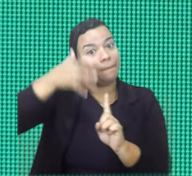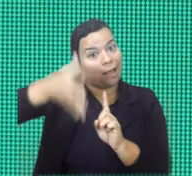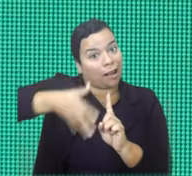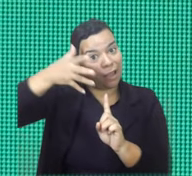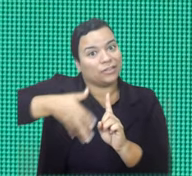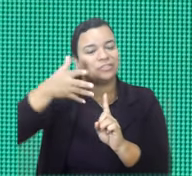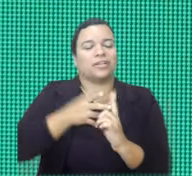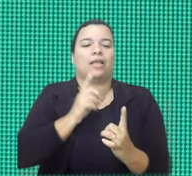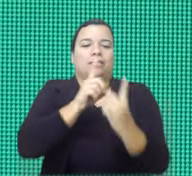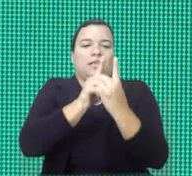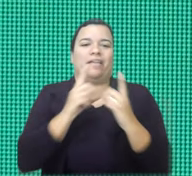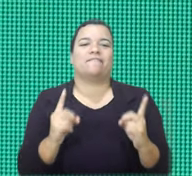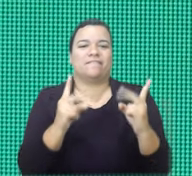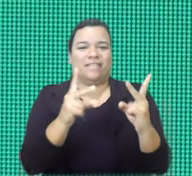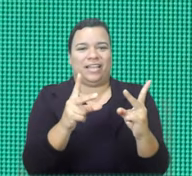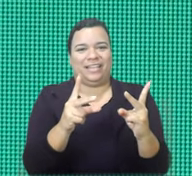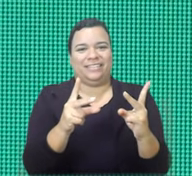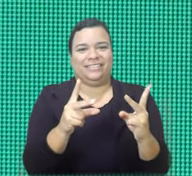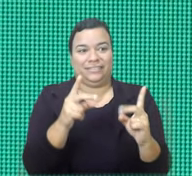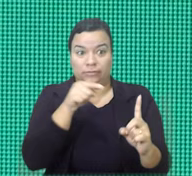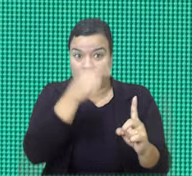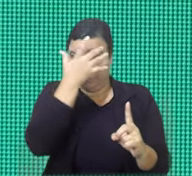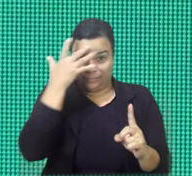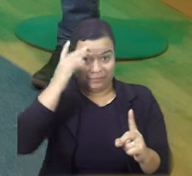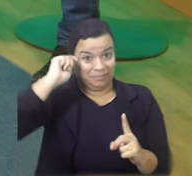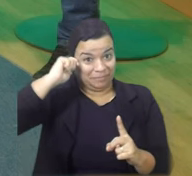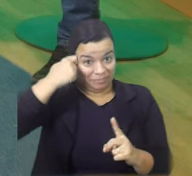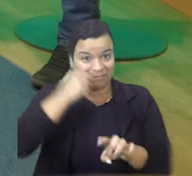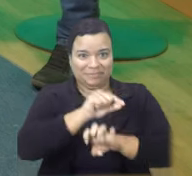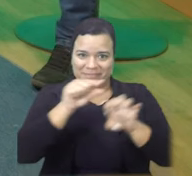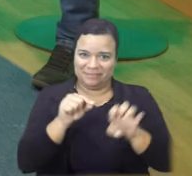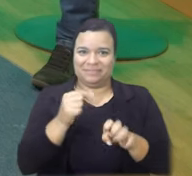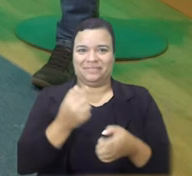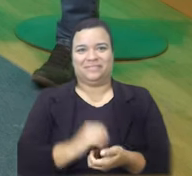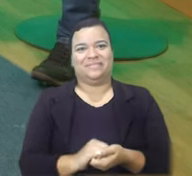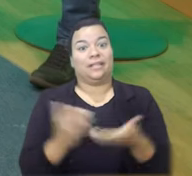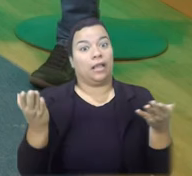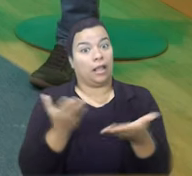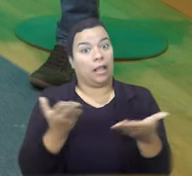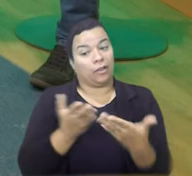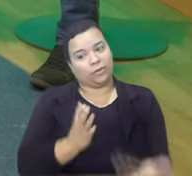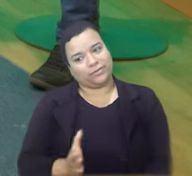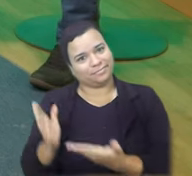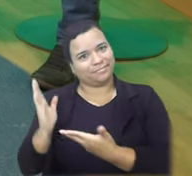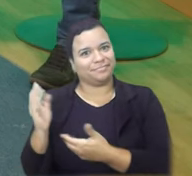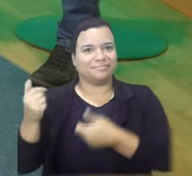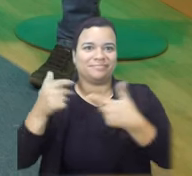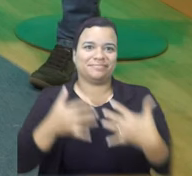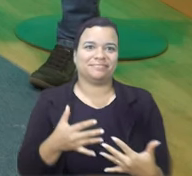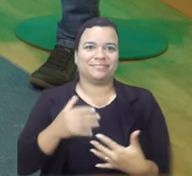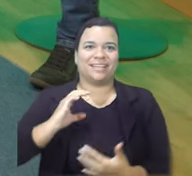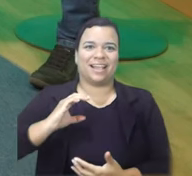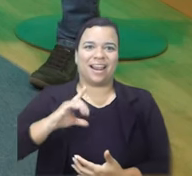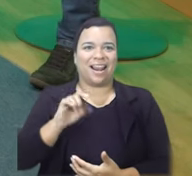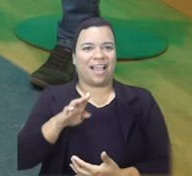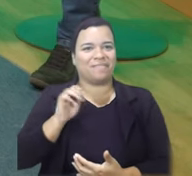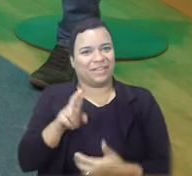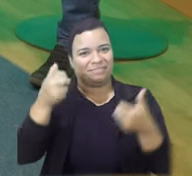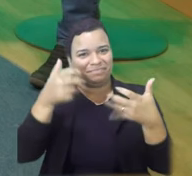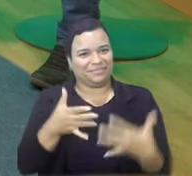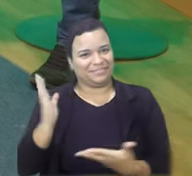atendimento e vendas para os afroempreendedores e agora eu vou passar a palavra pro meu colega